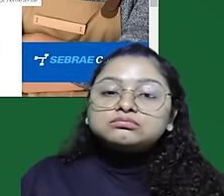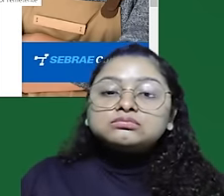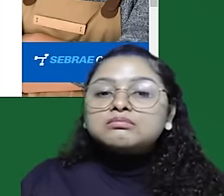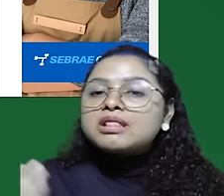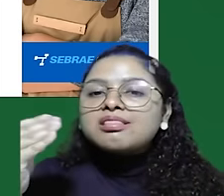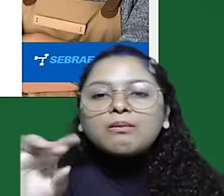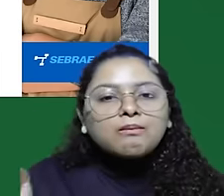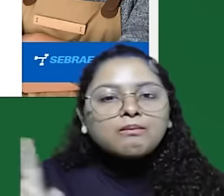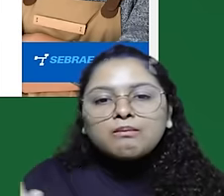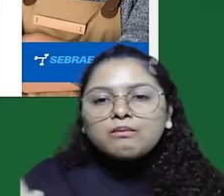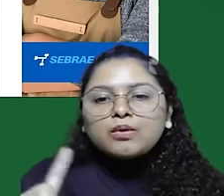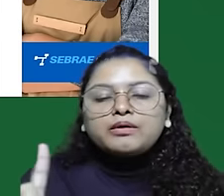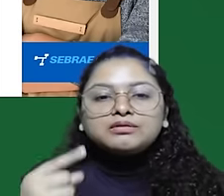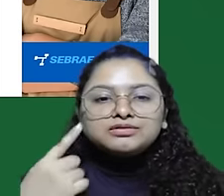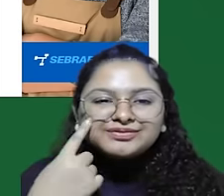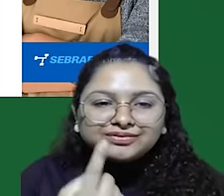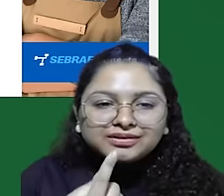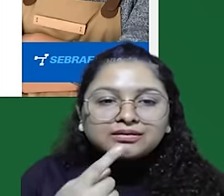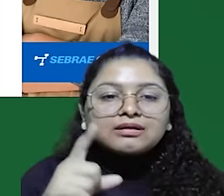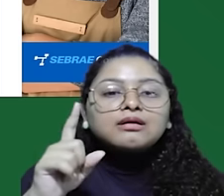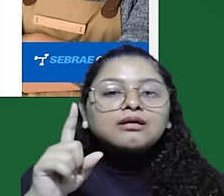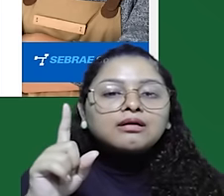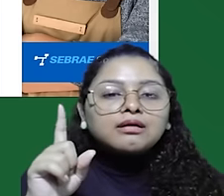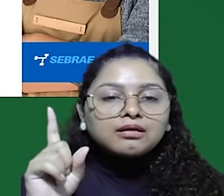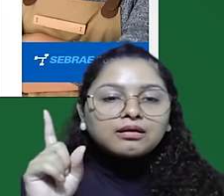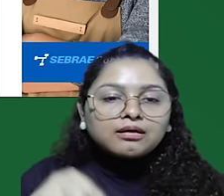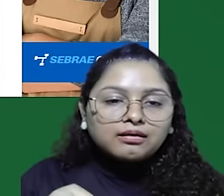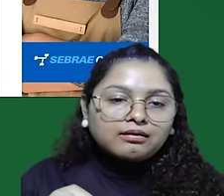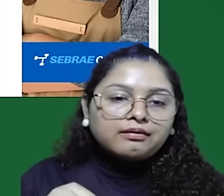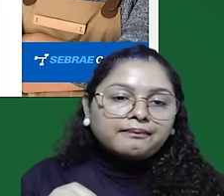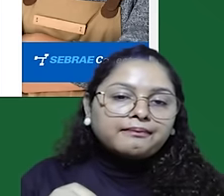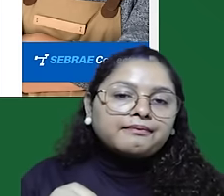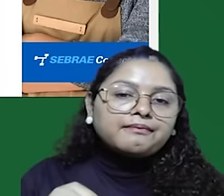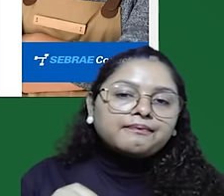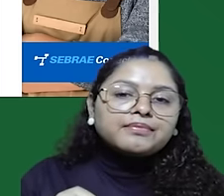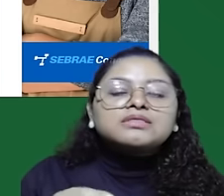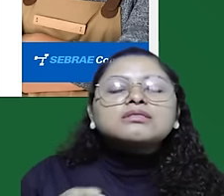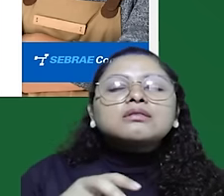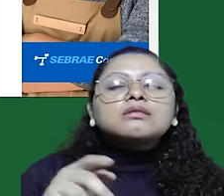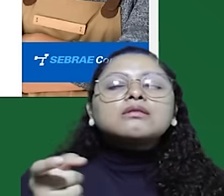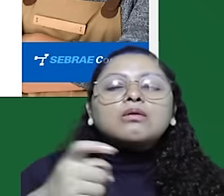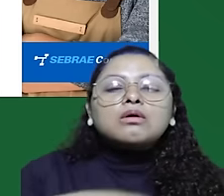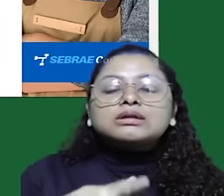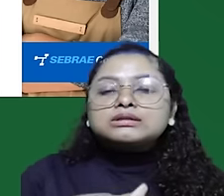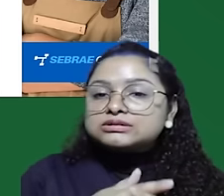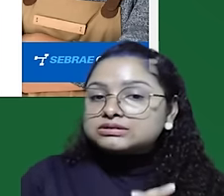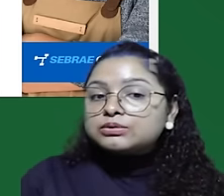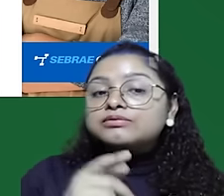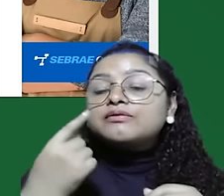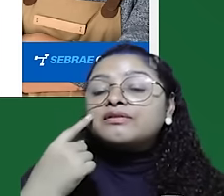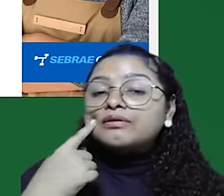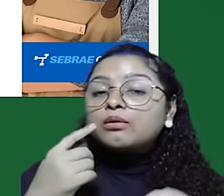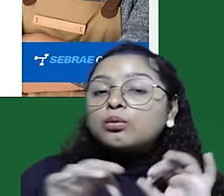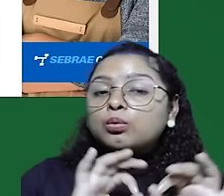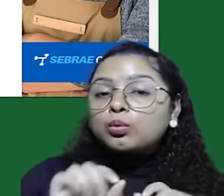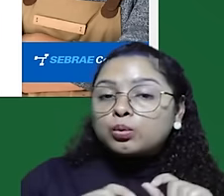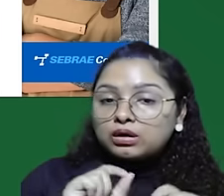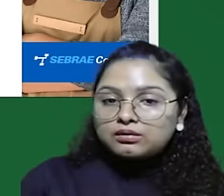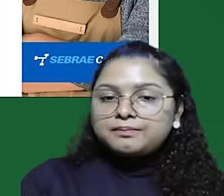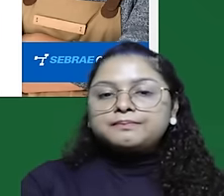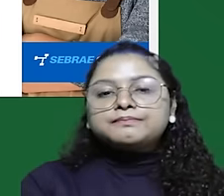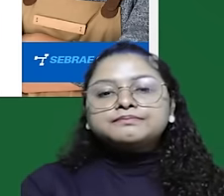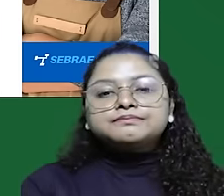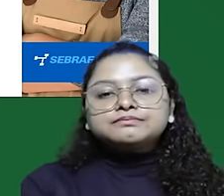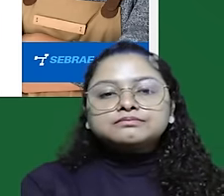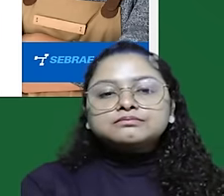uma a gente tá vendo que é uma operação a gente vai observar lá no momento da emissão que se você coloca o descritivo